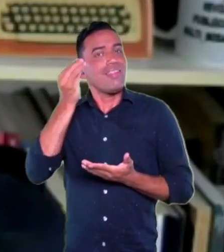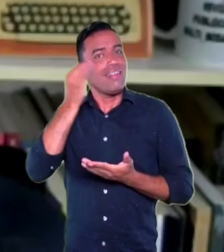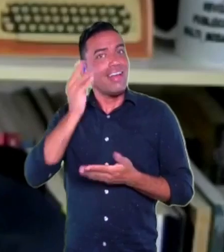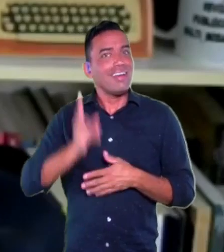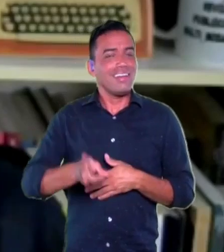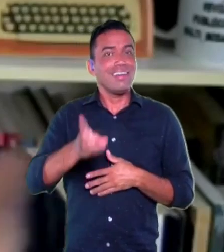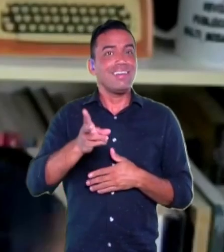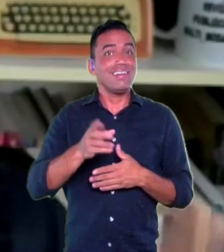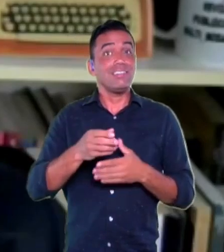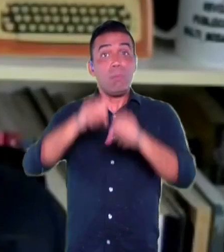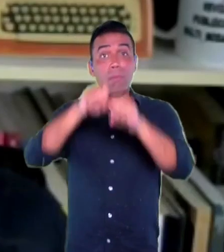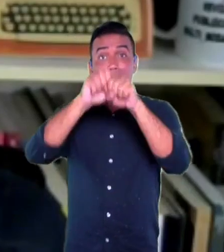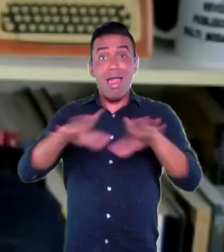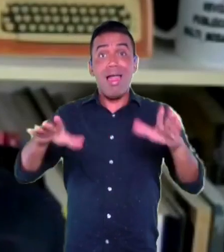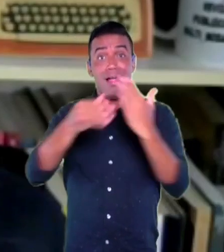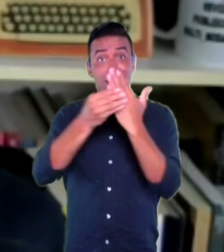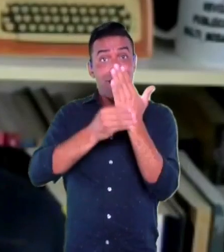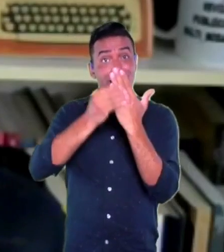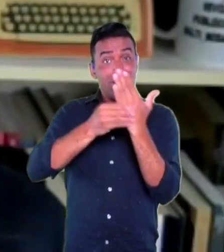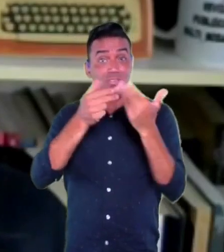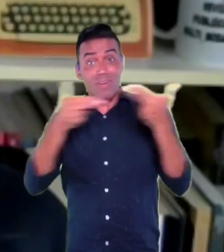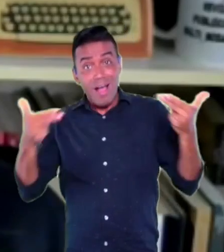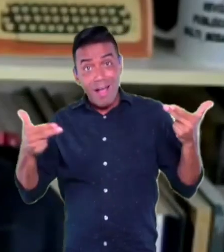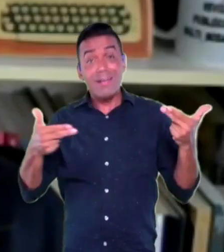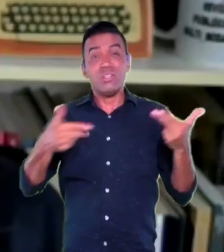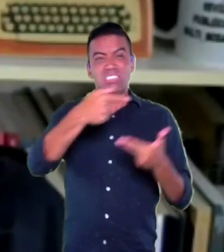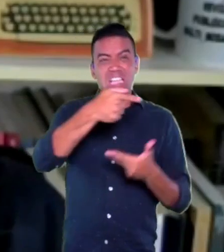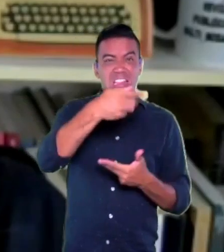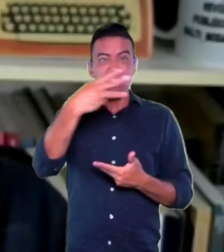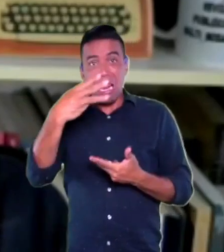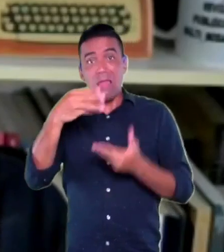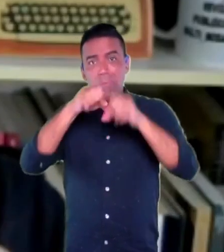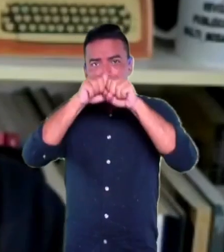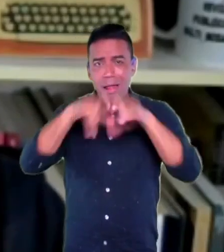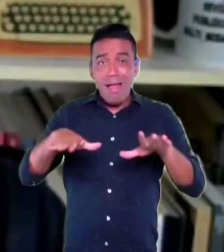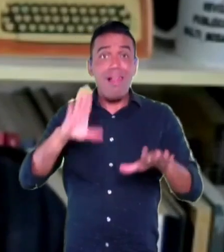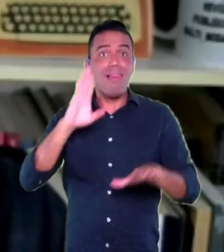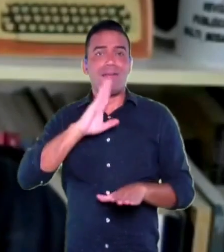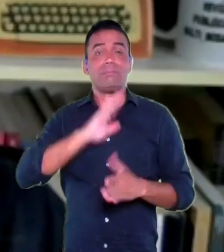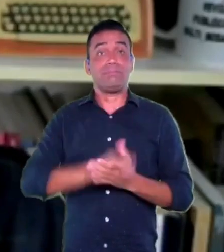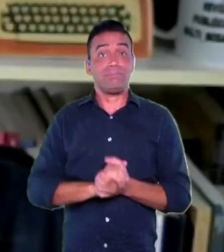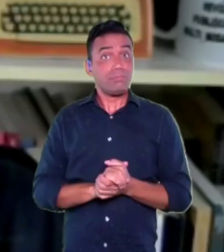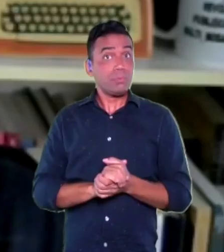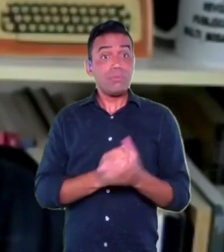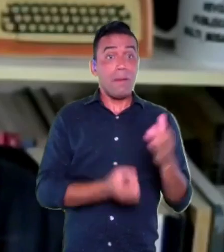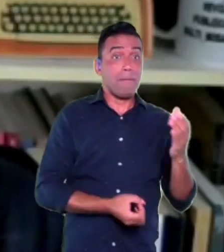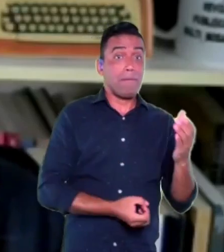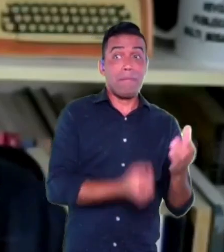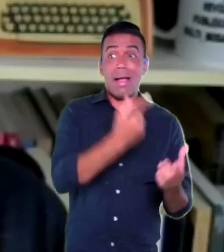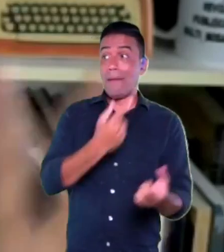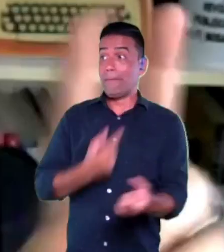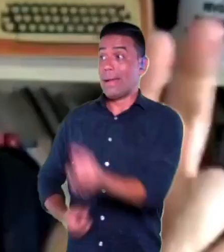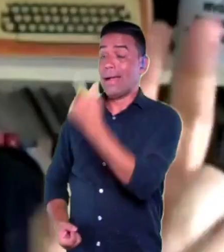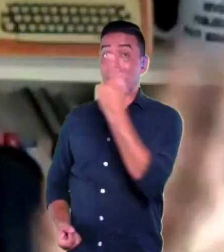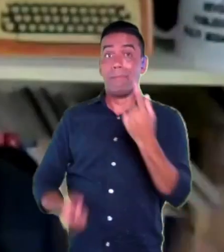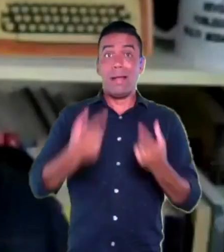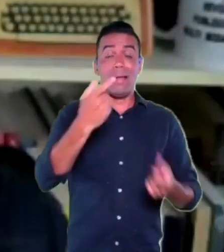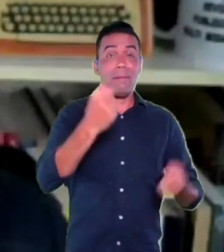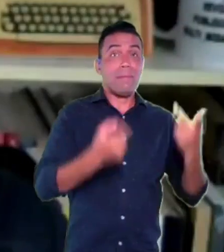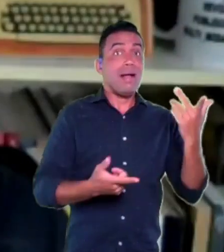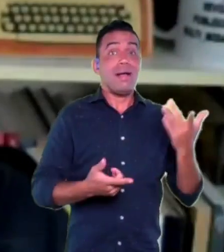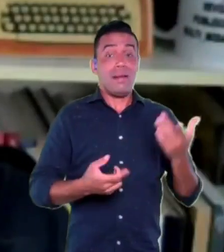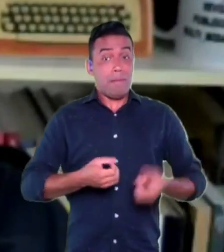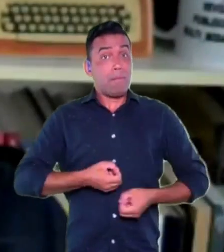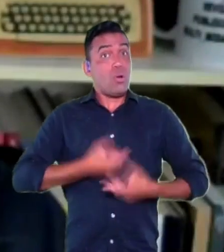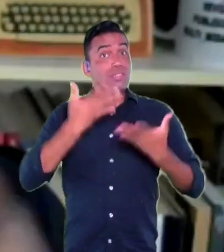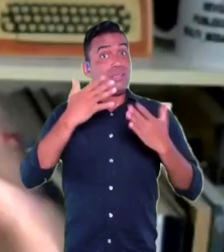a repercussão da coleção foi legal, mas essa coisa de aparecer aqui e ali, né, como uma poeta promissora, vamos dizer